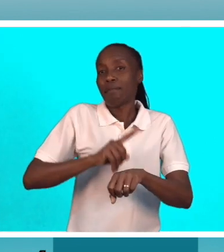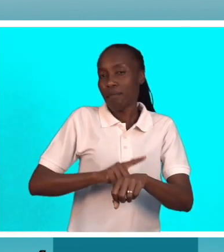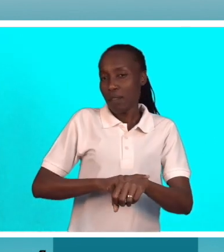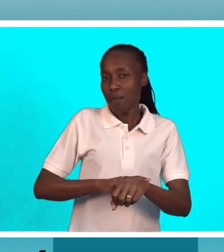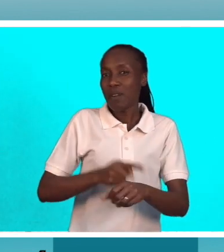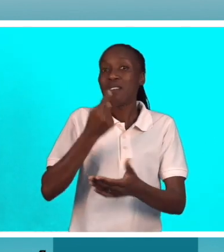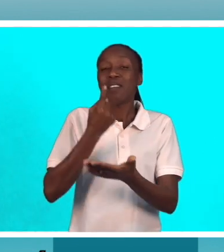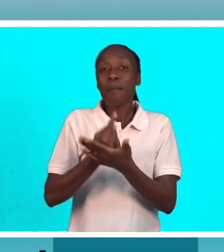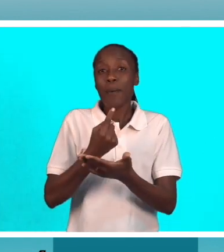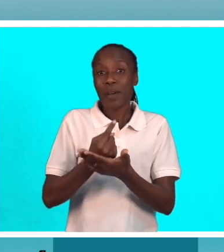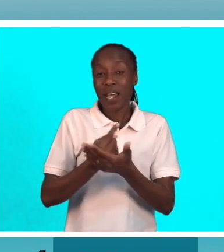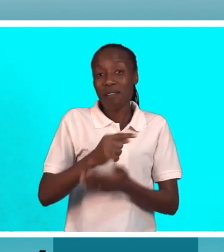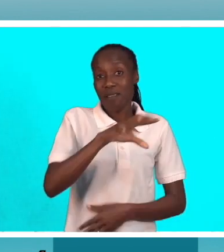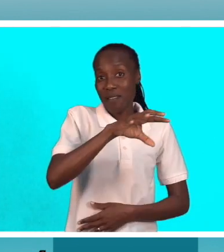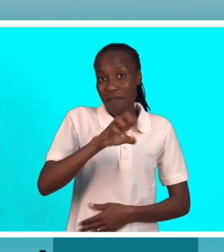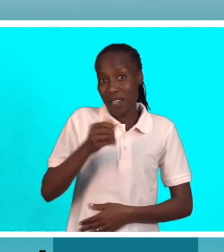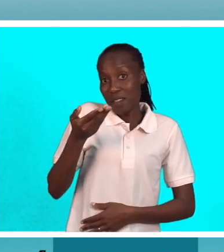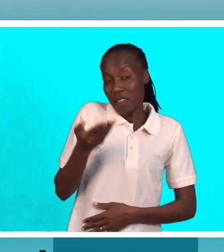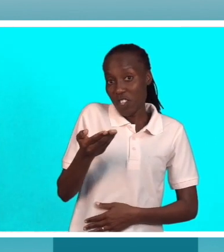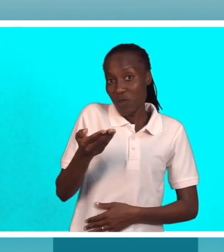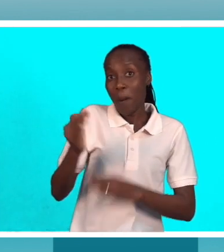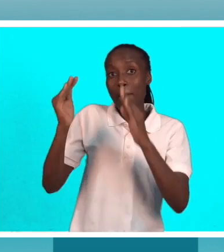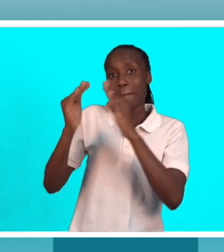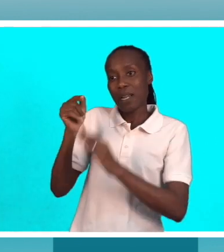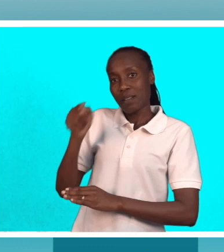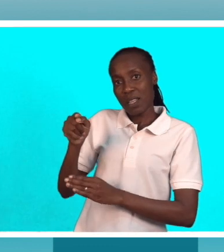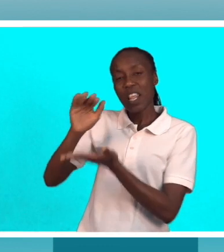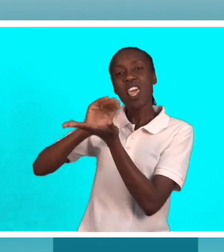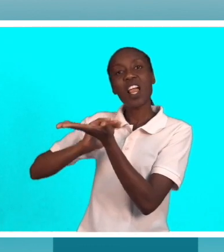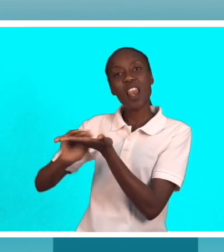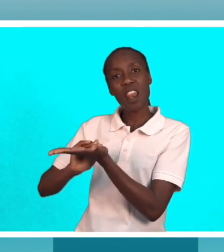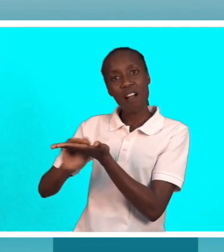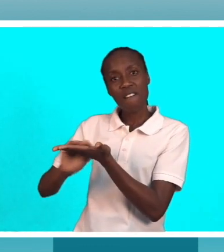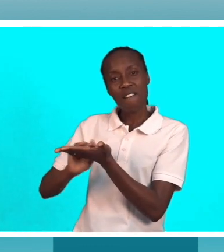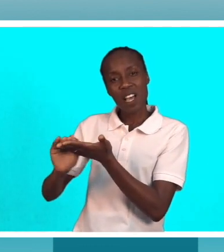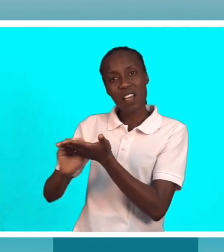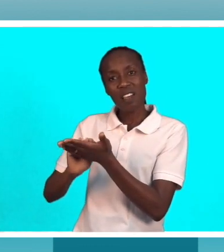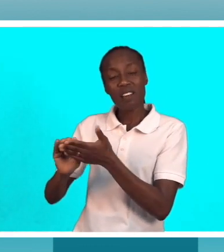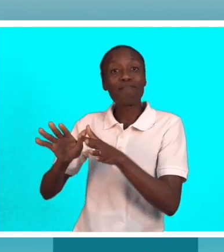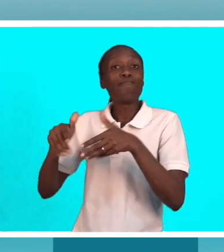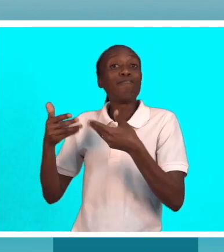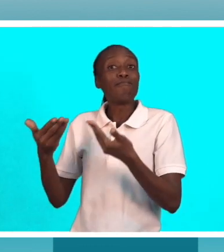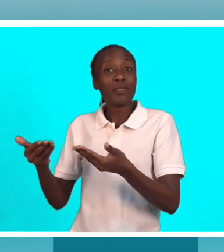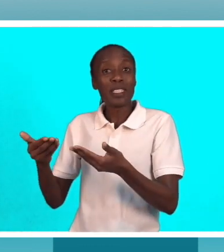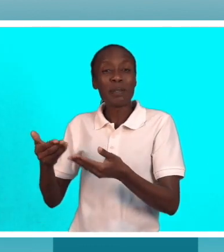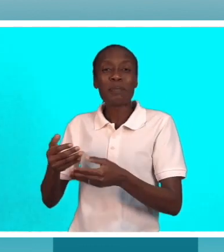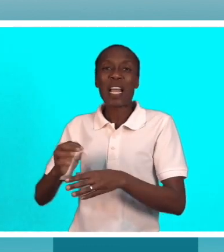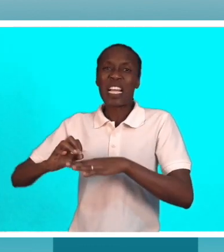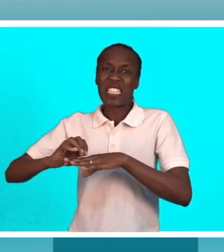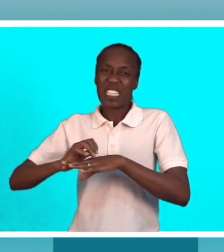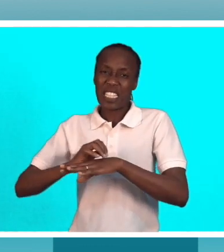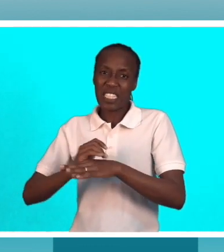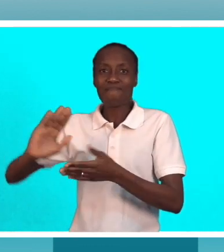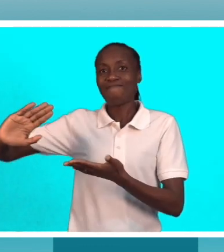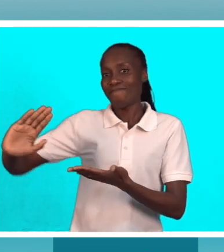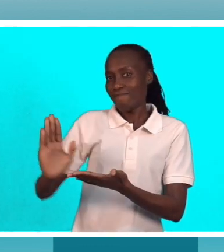e lavá-lo em casa, de maneiras a descontaminar o alimento e para estar pronto